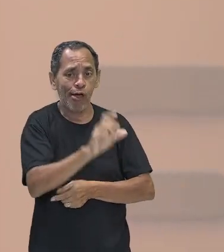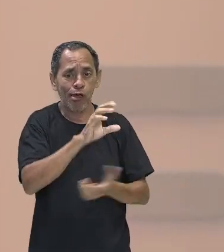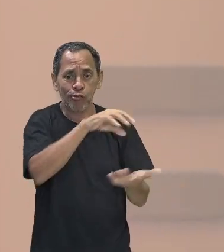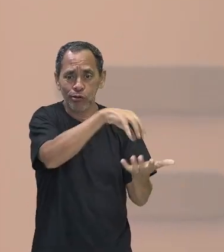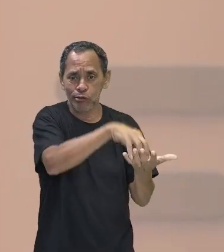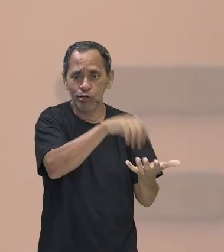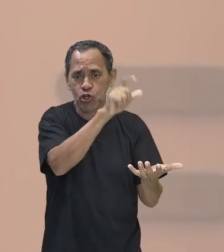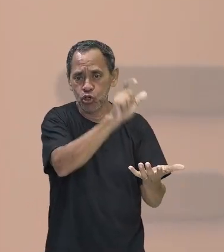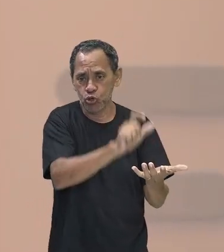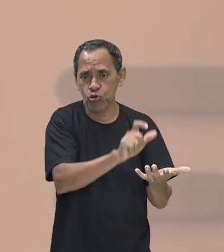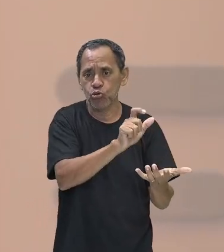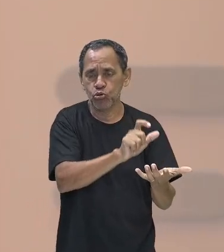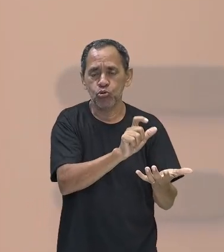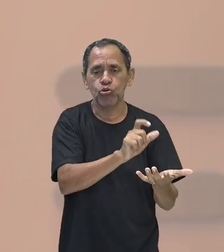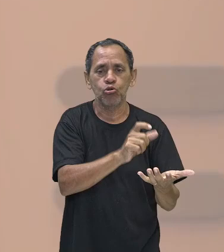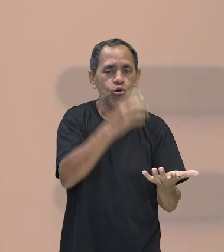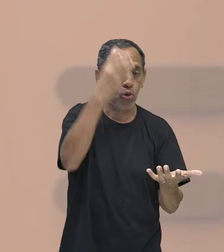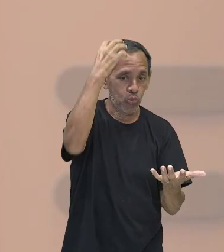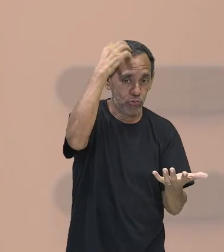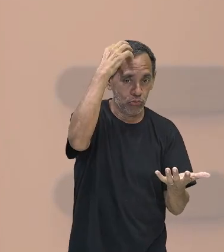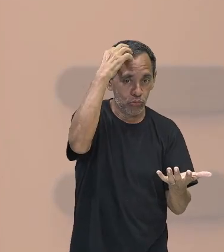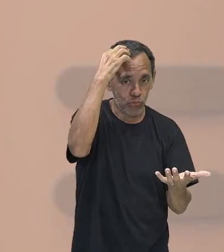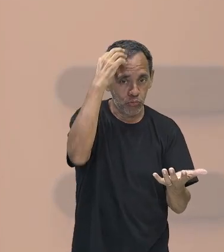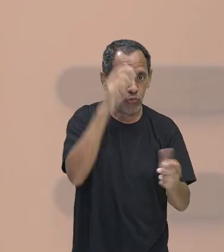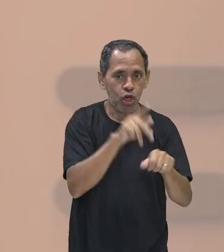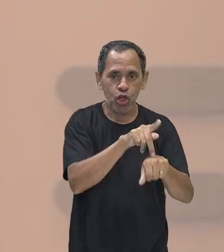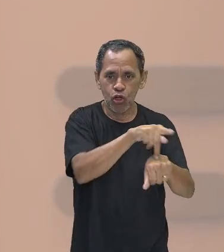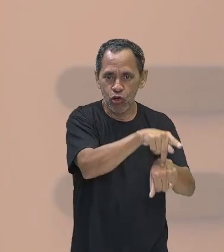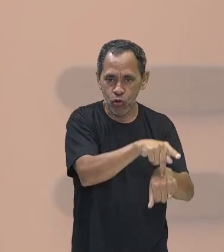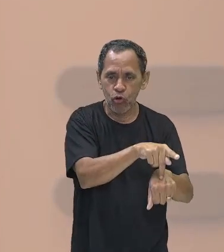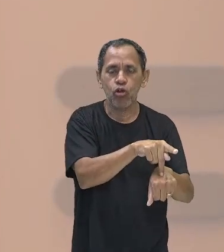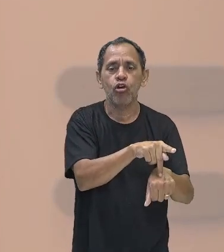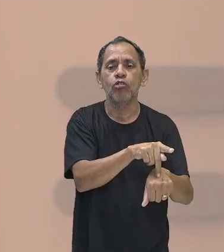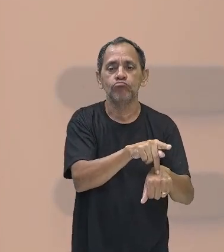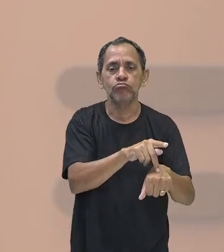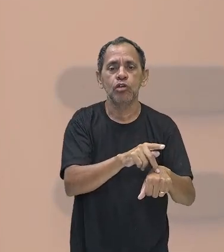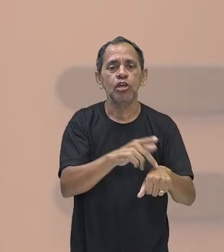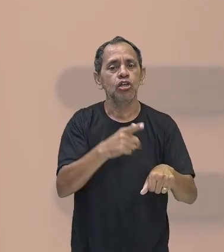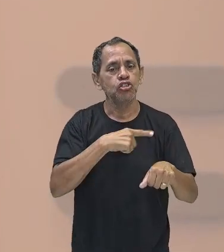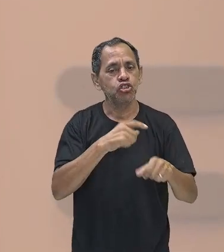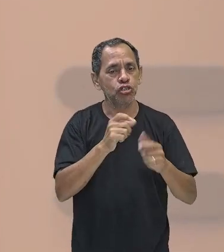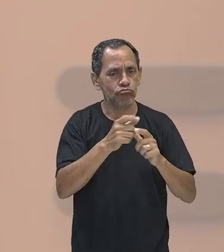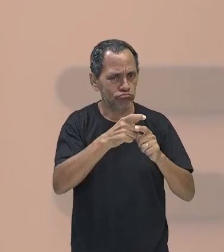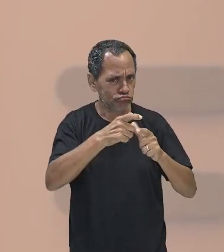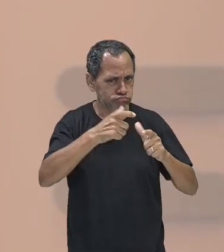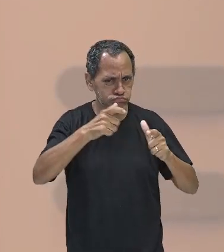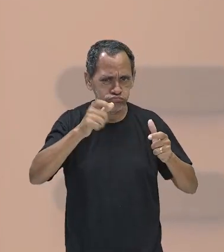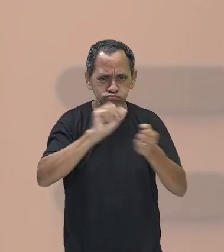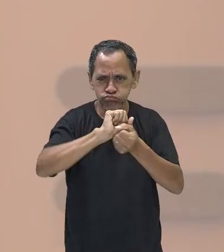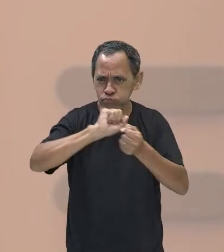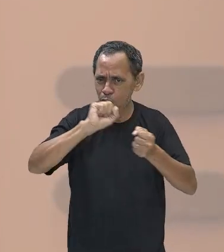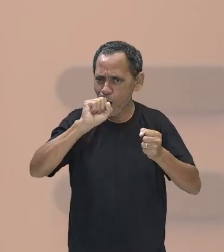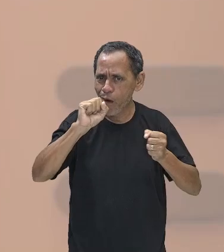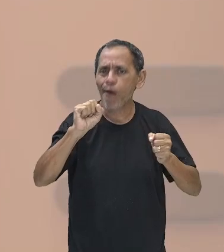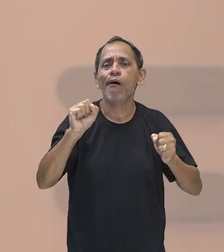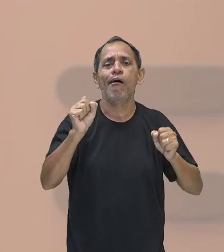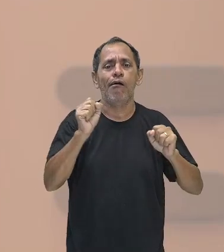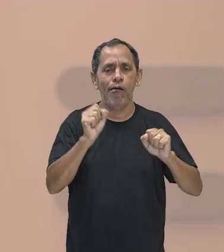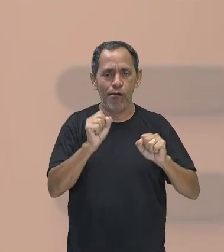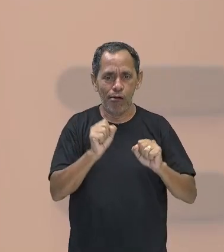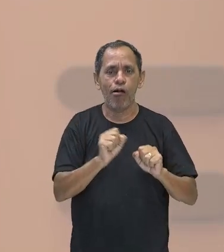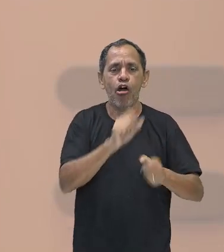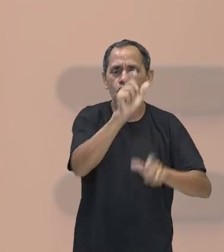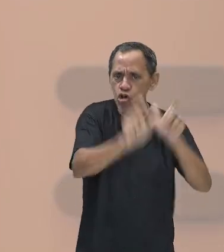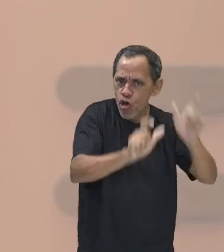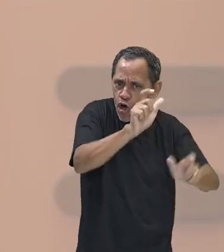claro, é o tempo, então, de ganhar, né, guerrear e tentar, aí, com essas mortes dos 300 espartanos,